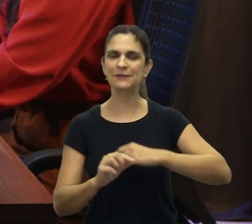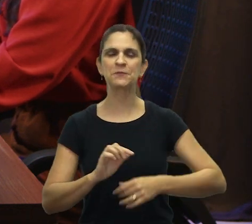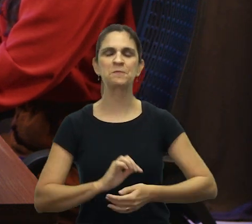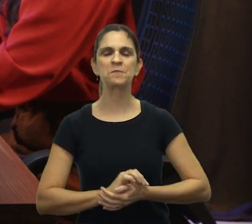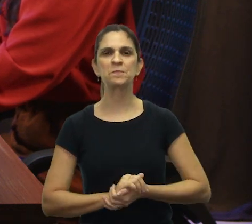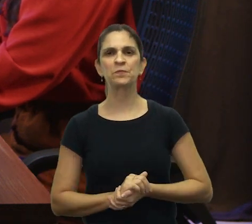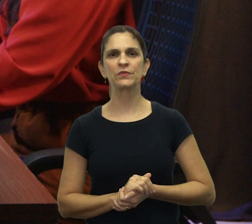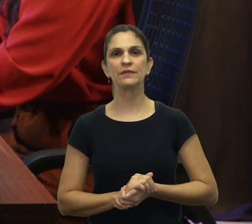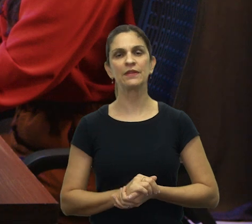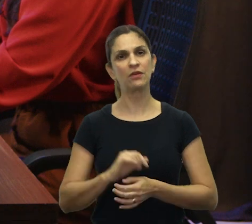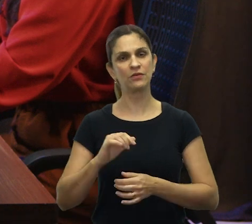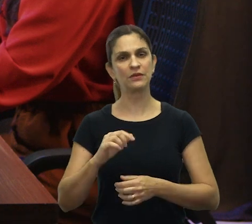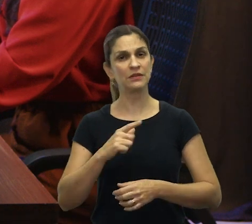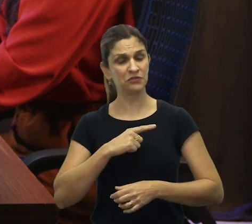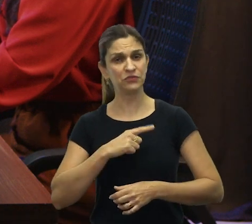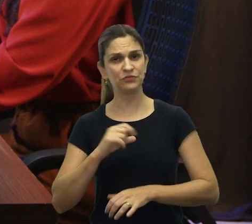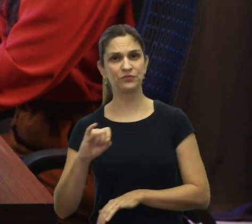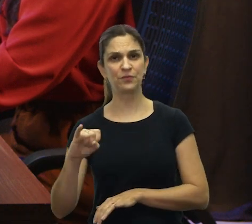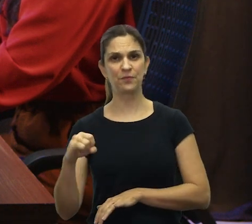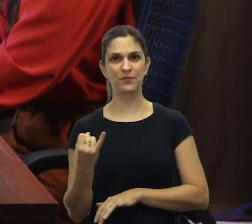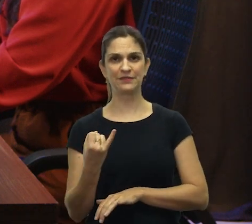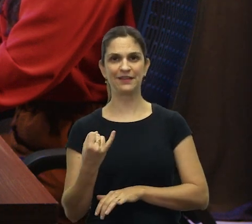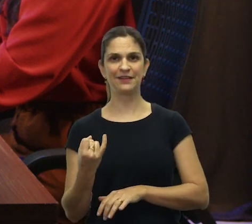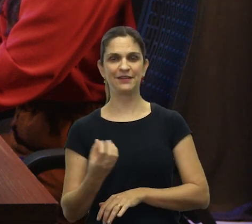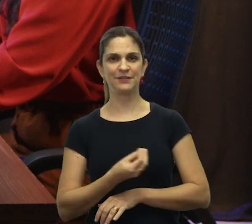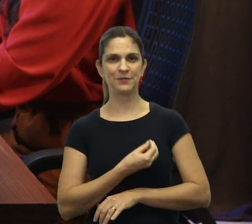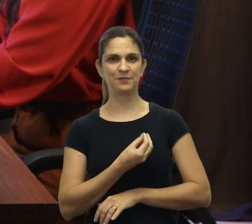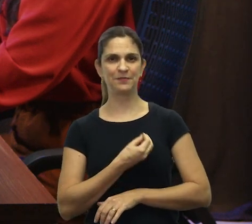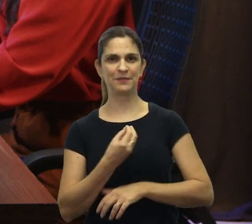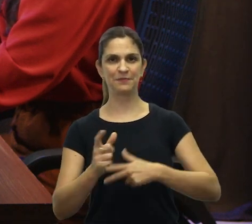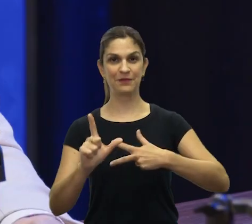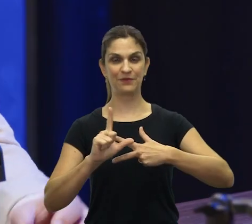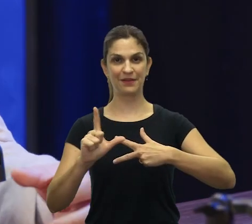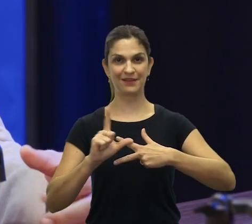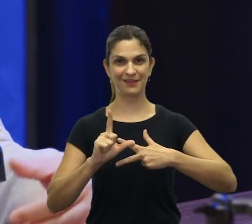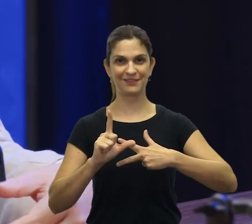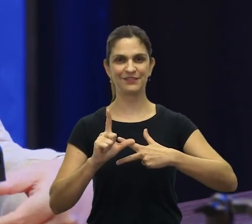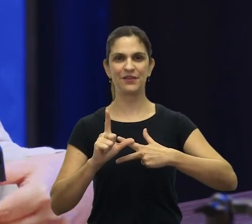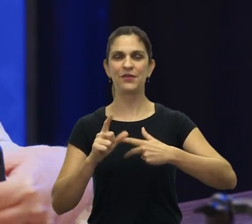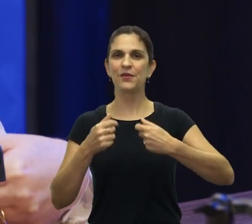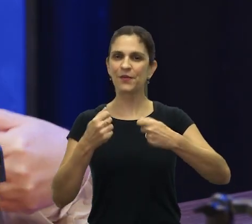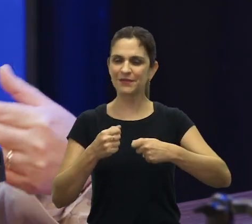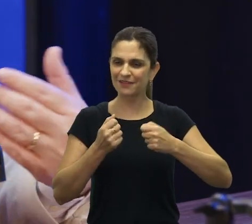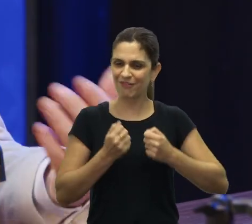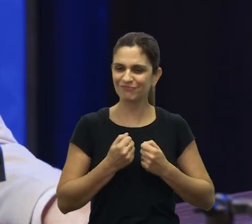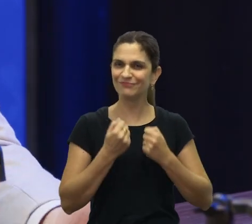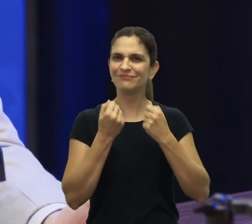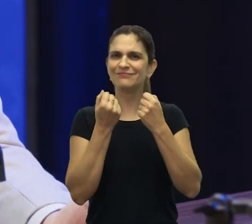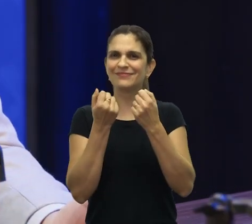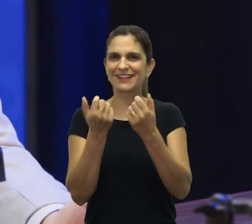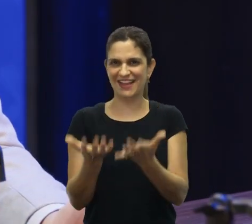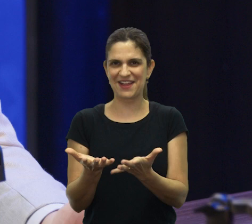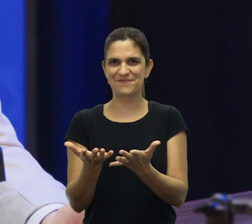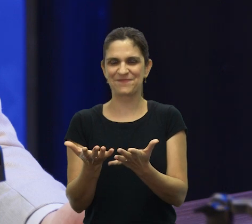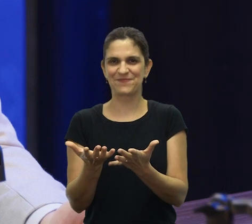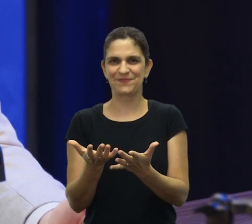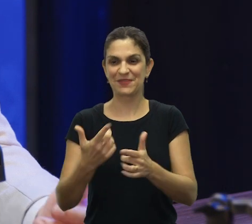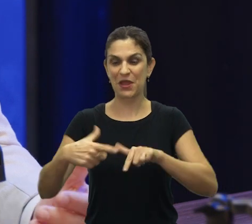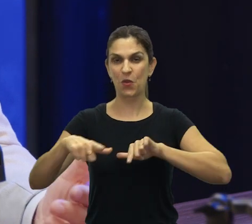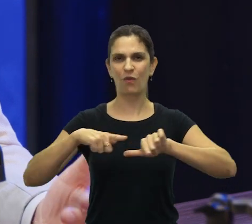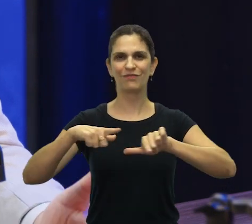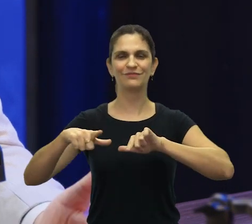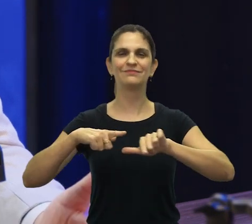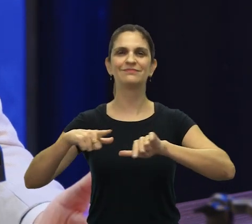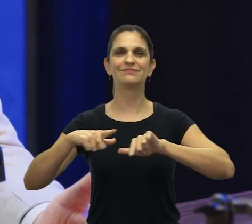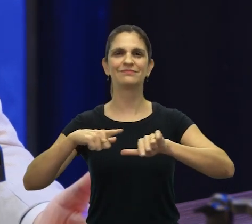quando nós tivemos a oportunidade de estar no Legislativo, eu tinha que retribuir de alguma forma